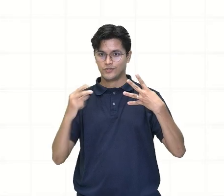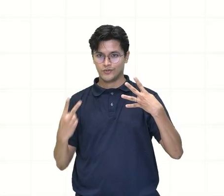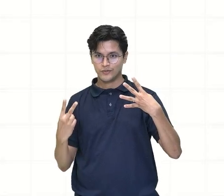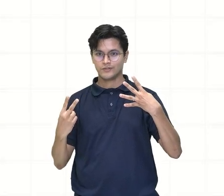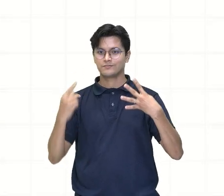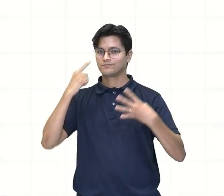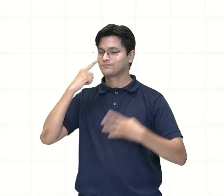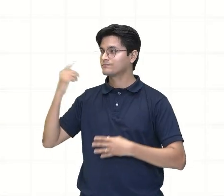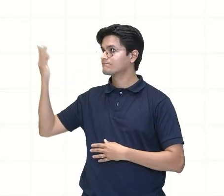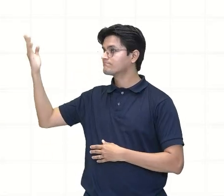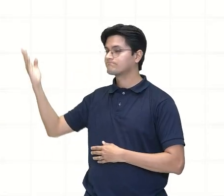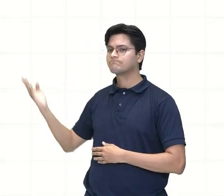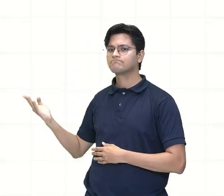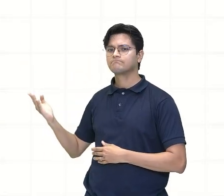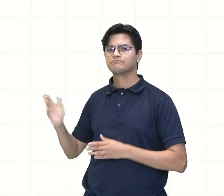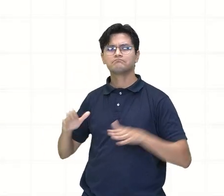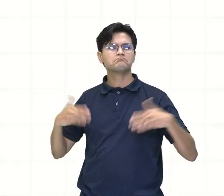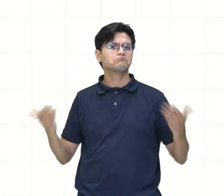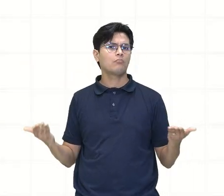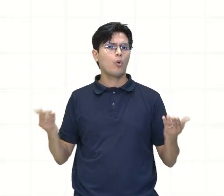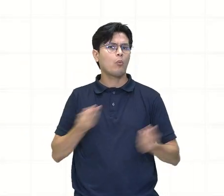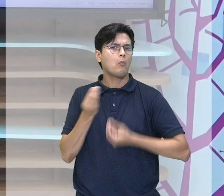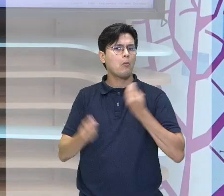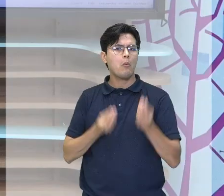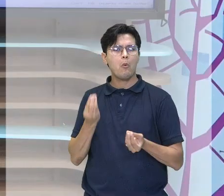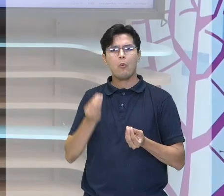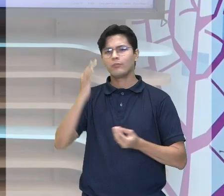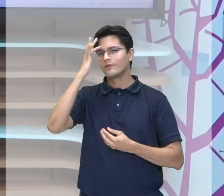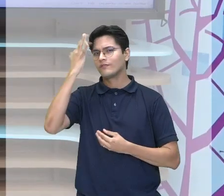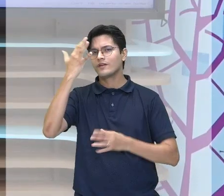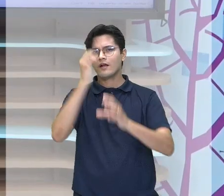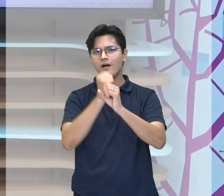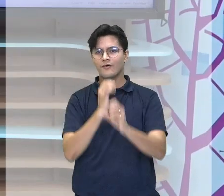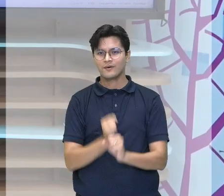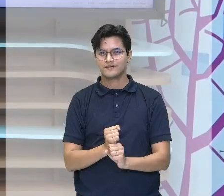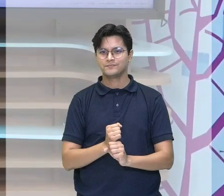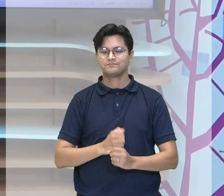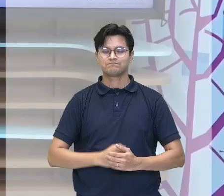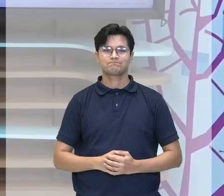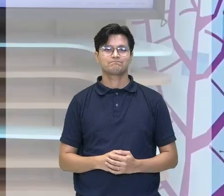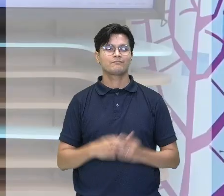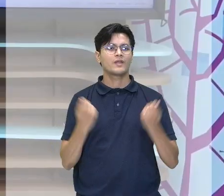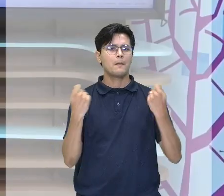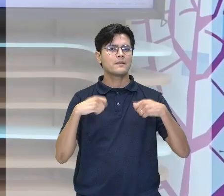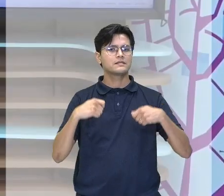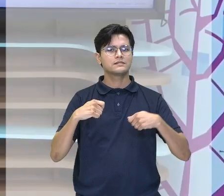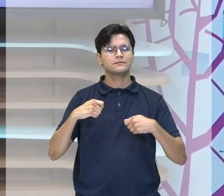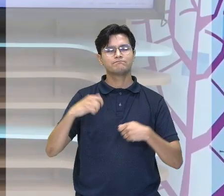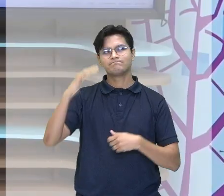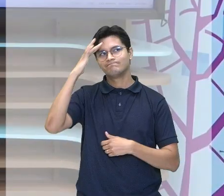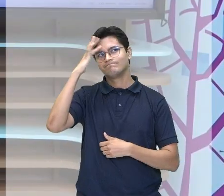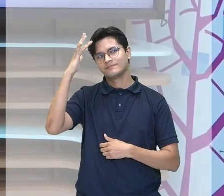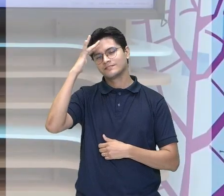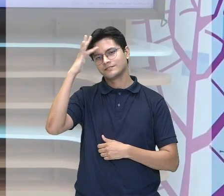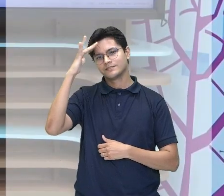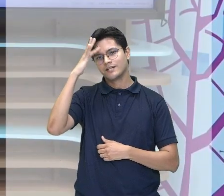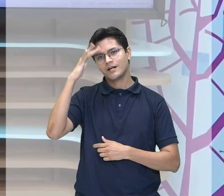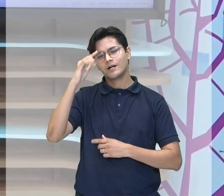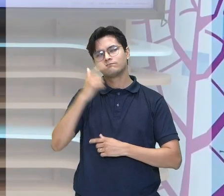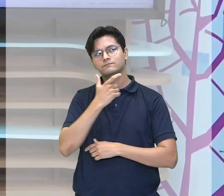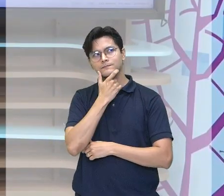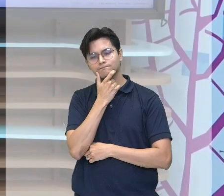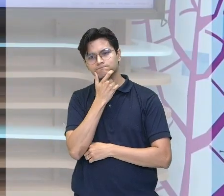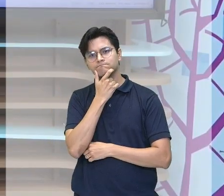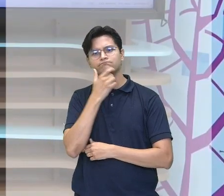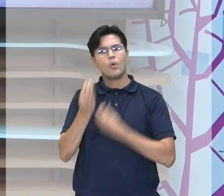102. E agora, pessoal, como será que a gente vai conseguir resolver isso? Primeiro, a gente vai ter que pensar, né, como é que a gente vai